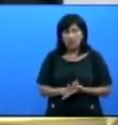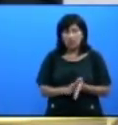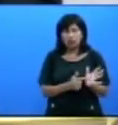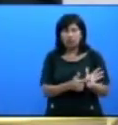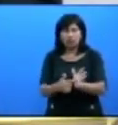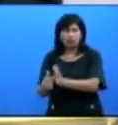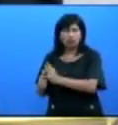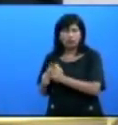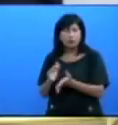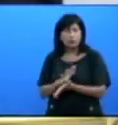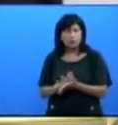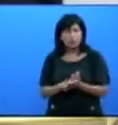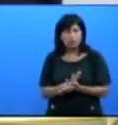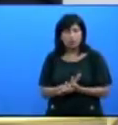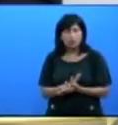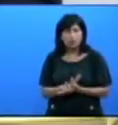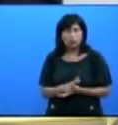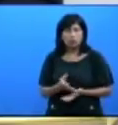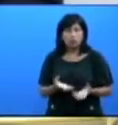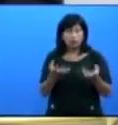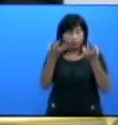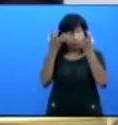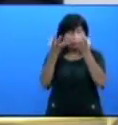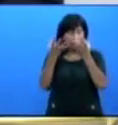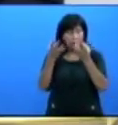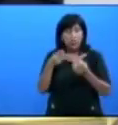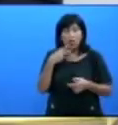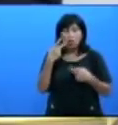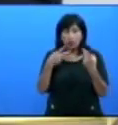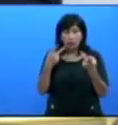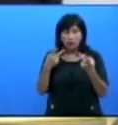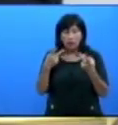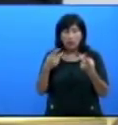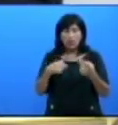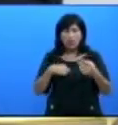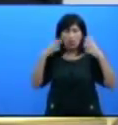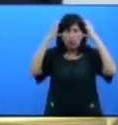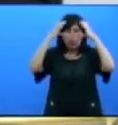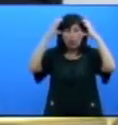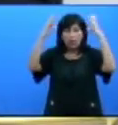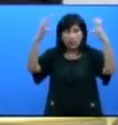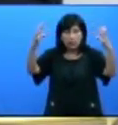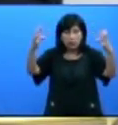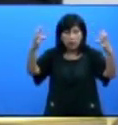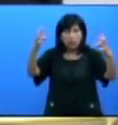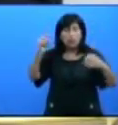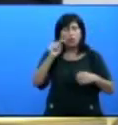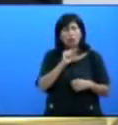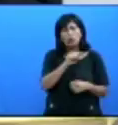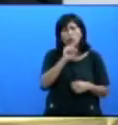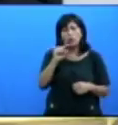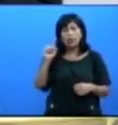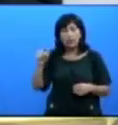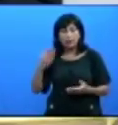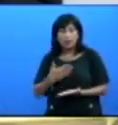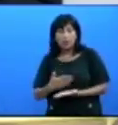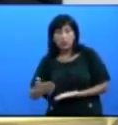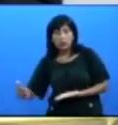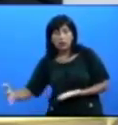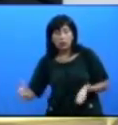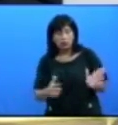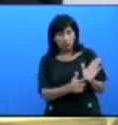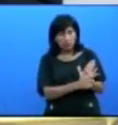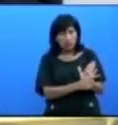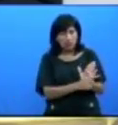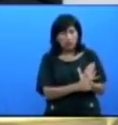Então, eu estou querendo justificar que eu estou respeitando as emendas, mas, pela primeira vez,